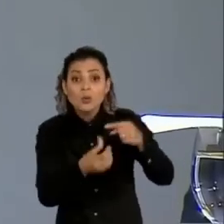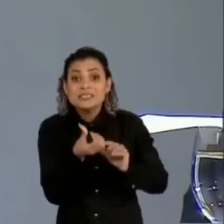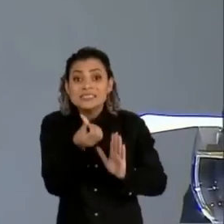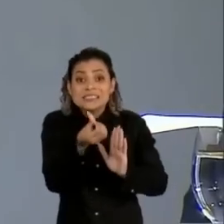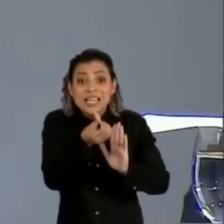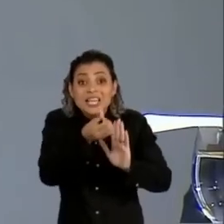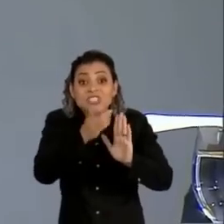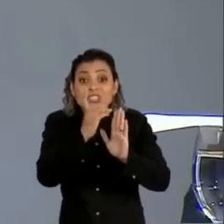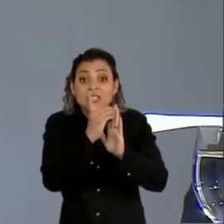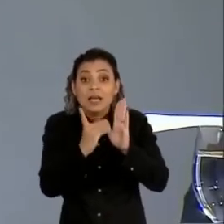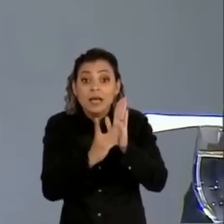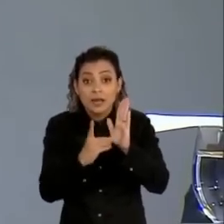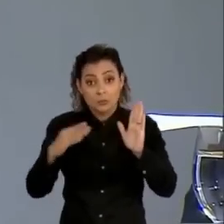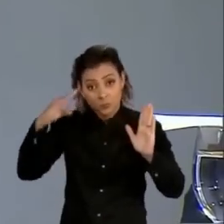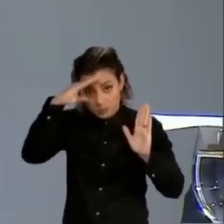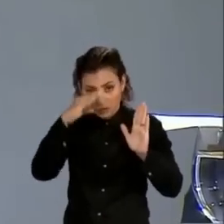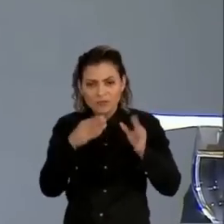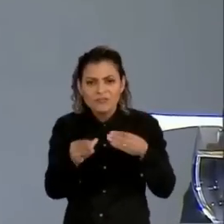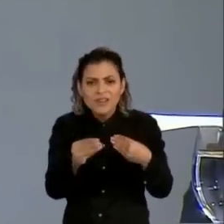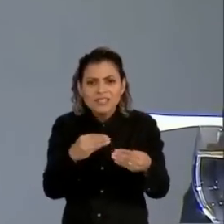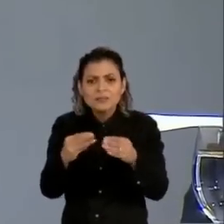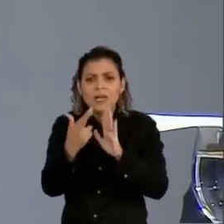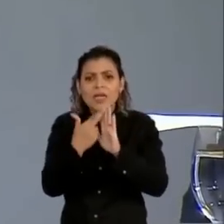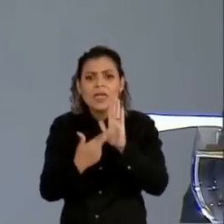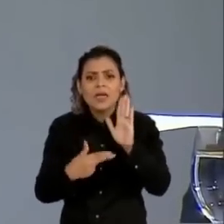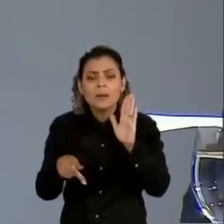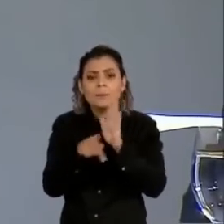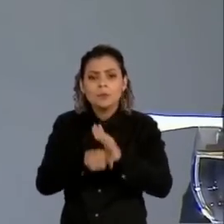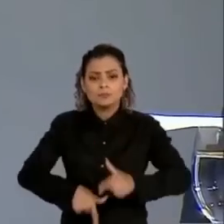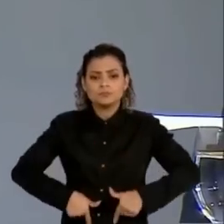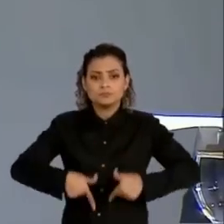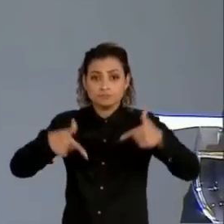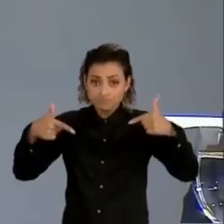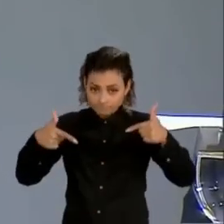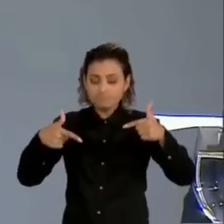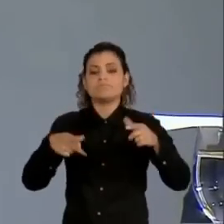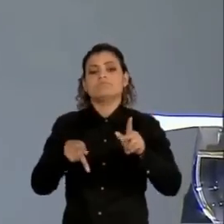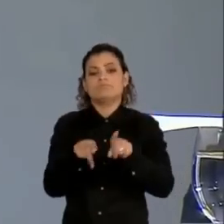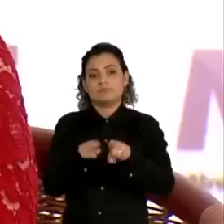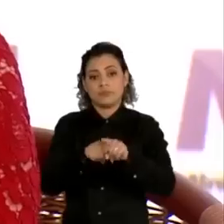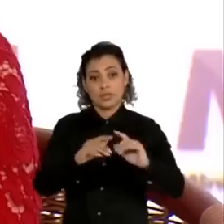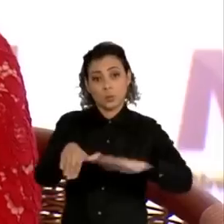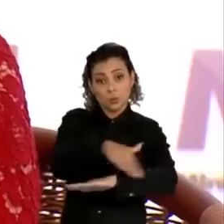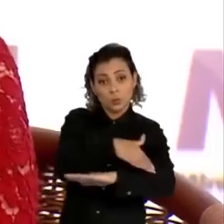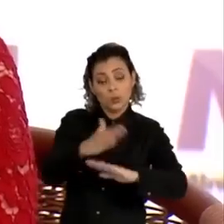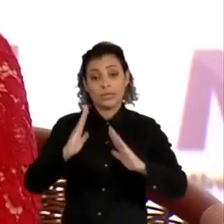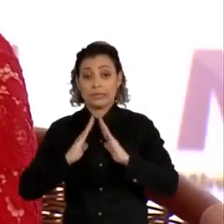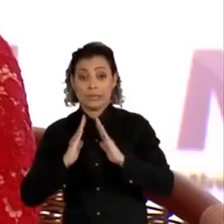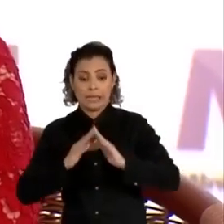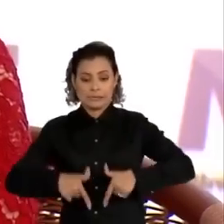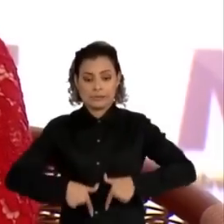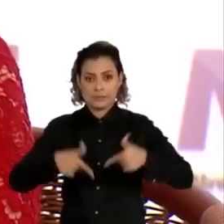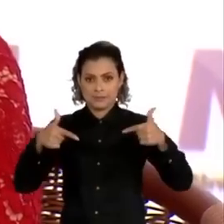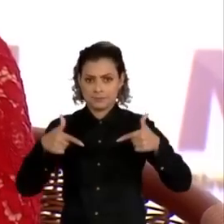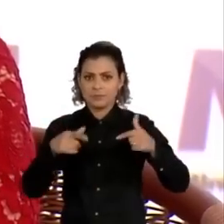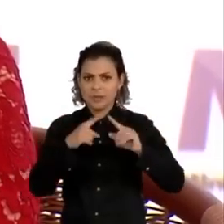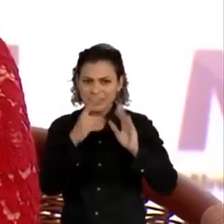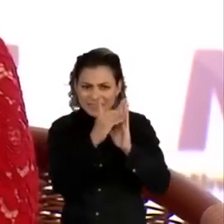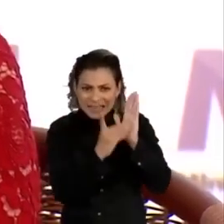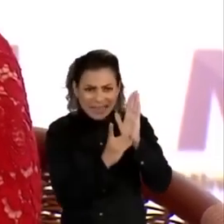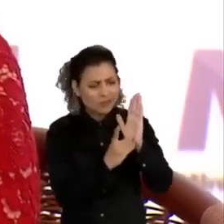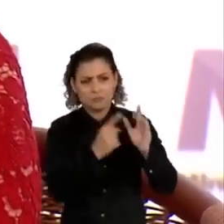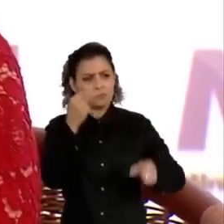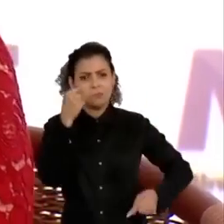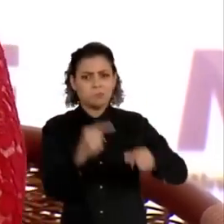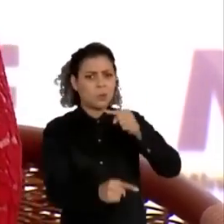de Bolsonaro, que flexibilizam as regras para a posse e o porte de armas. Segundo ela, os decretos estão